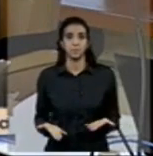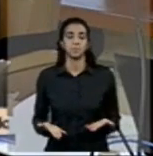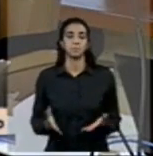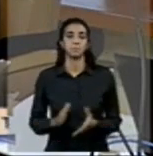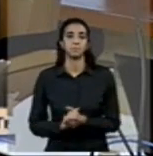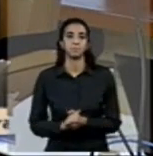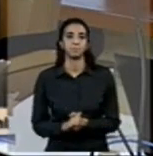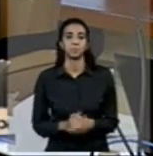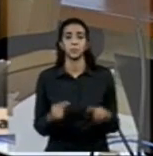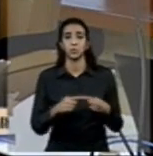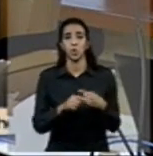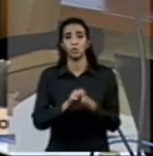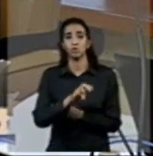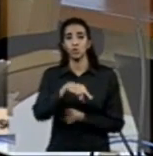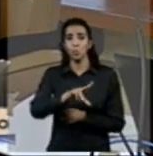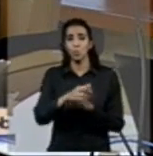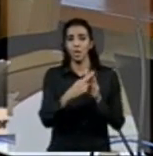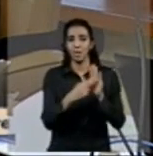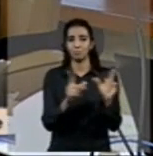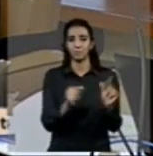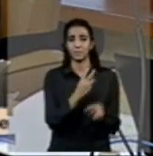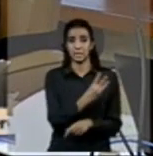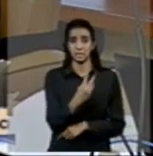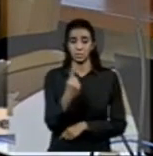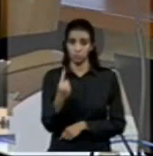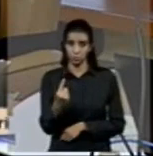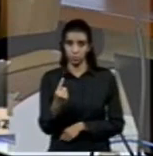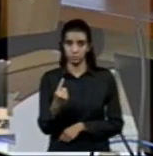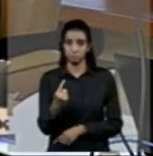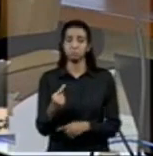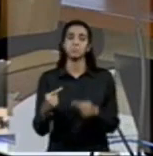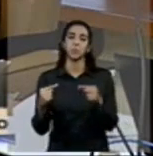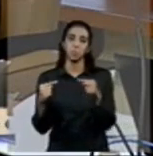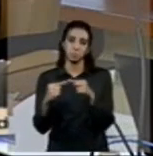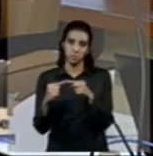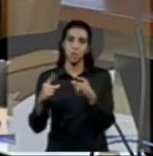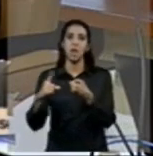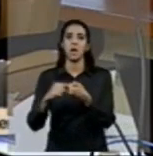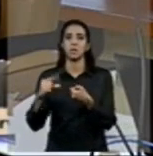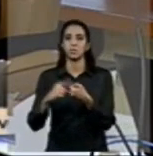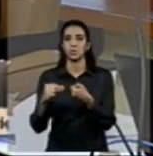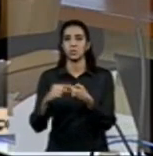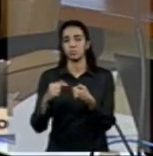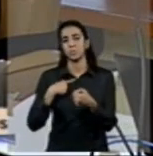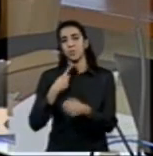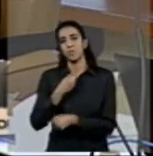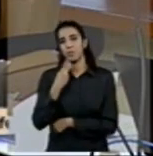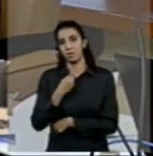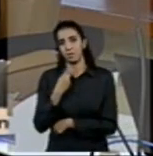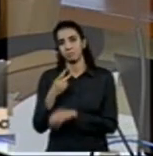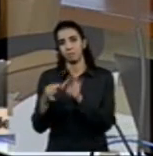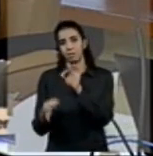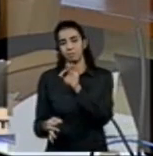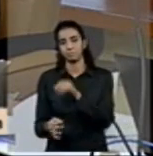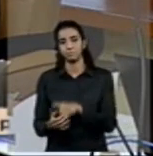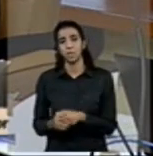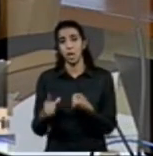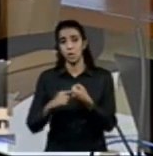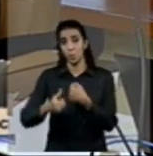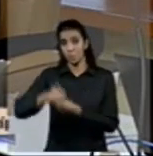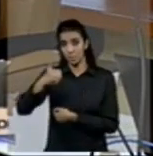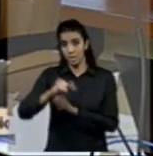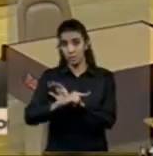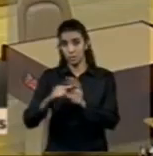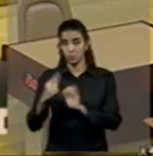guiada pela súmula 331, está em consonância com os artigos citados e seus preceitos, artigo